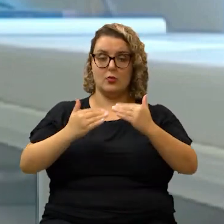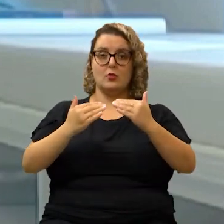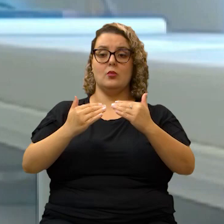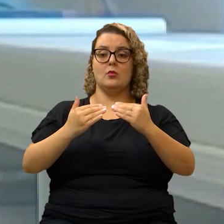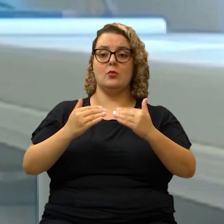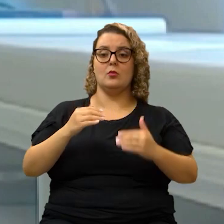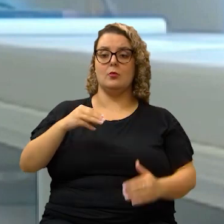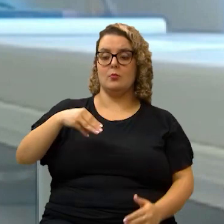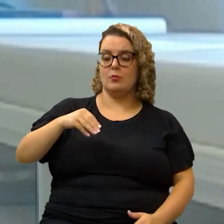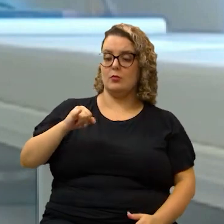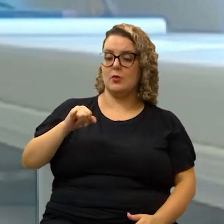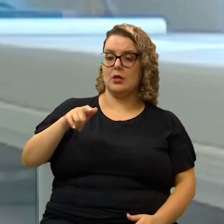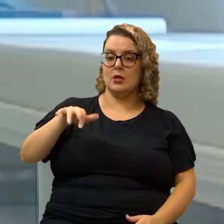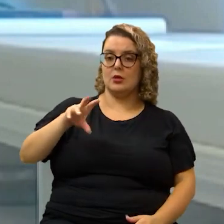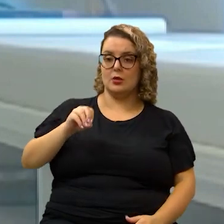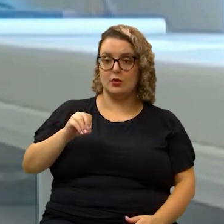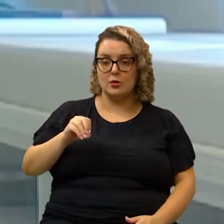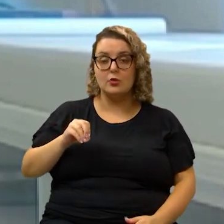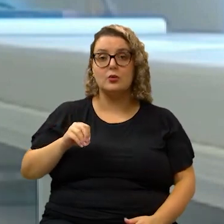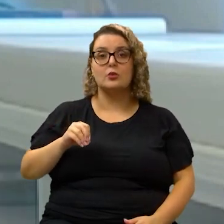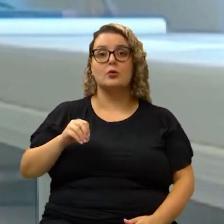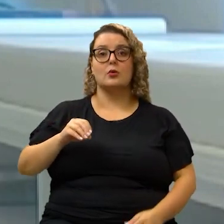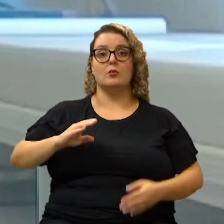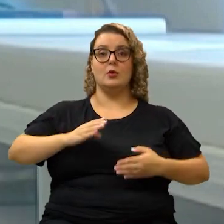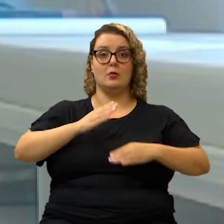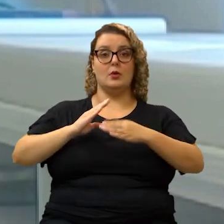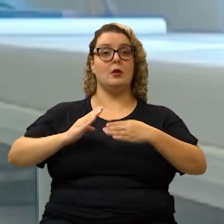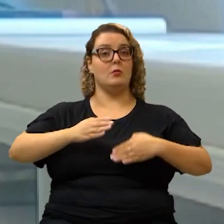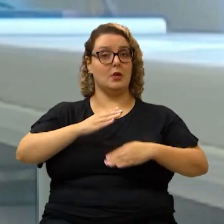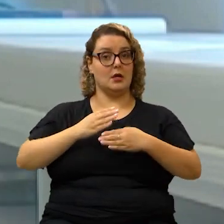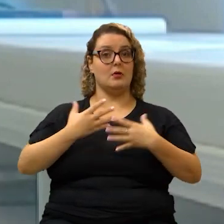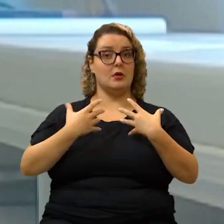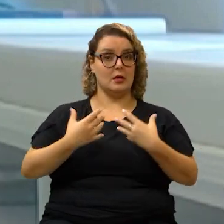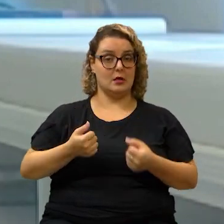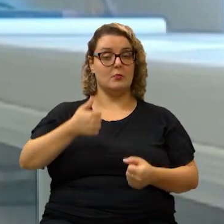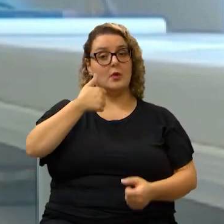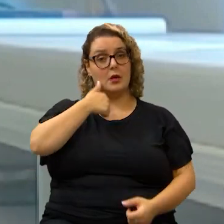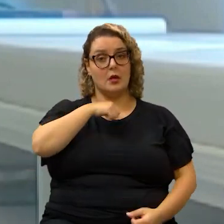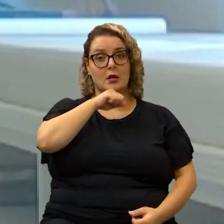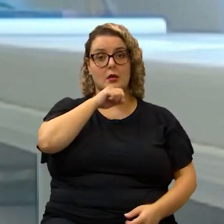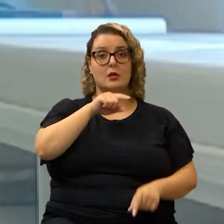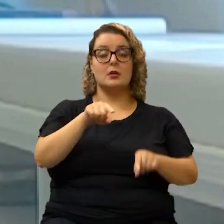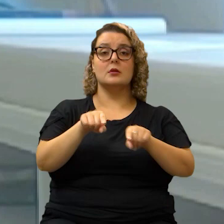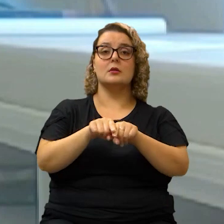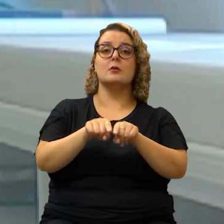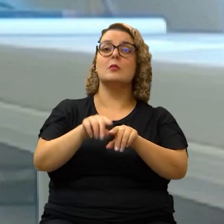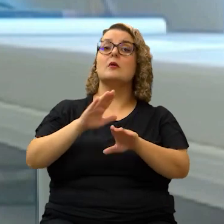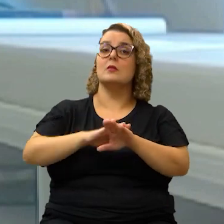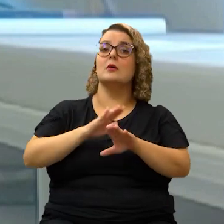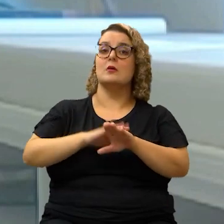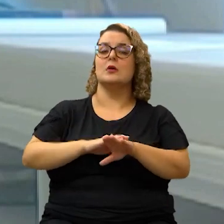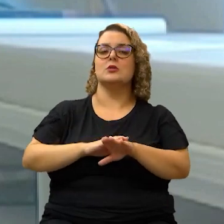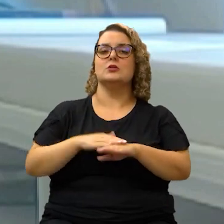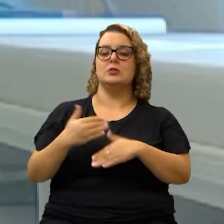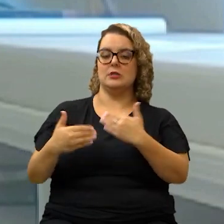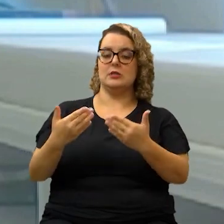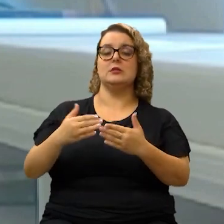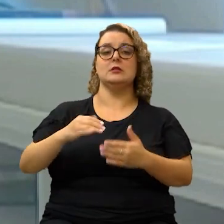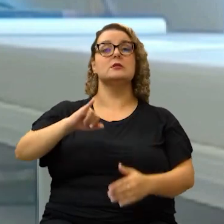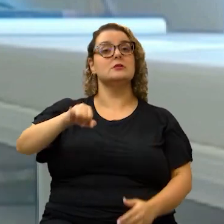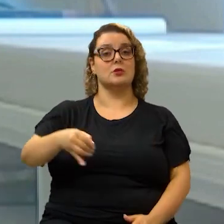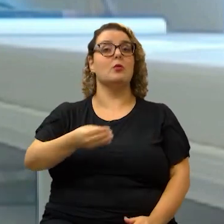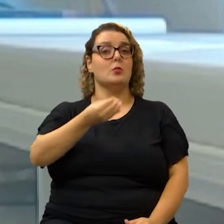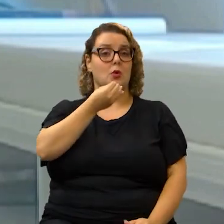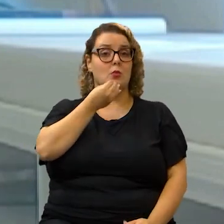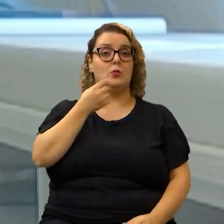mãe. Essas bactérias também vão agir nessa janela de oportunidades porque nós temos muito mais bactérias em